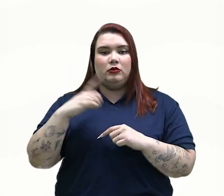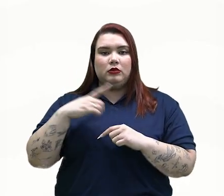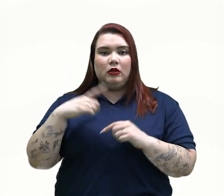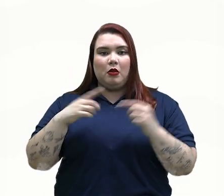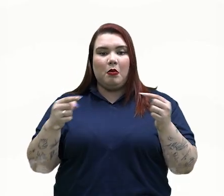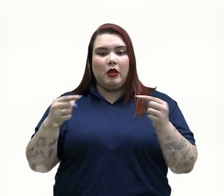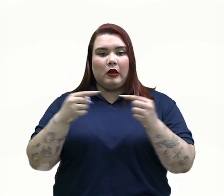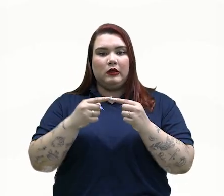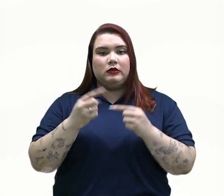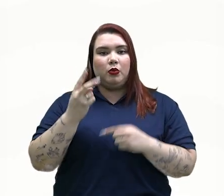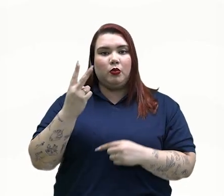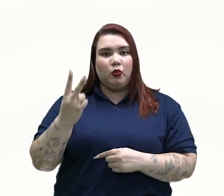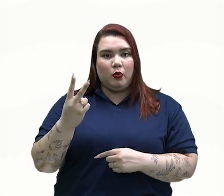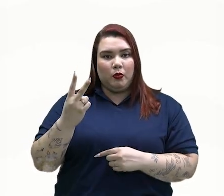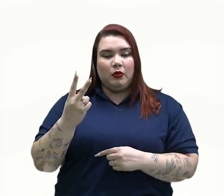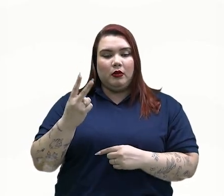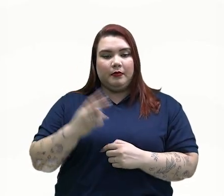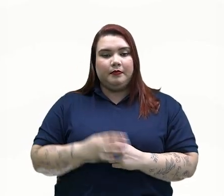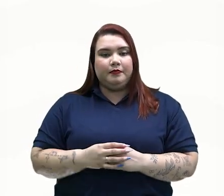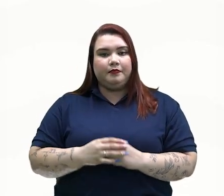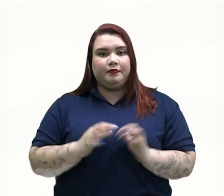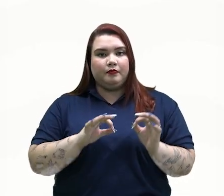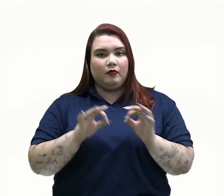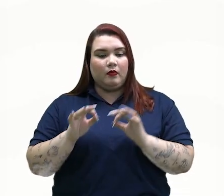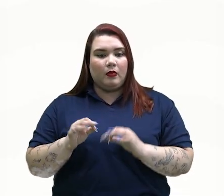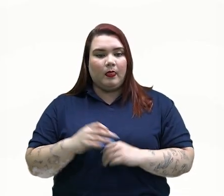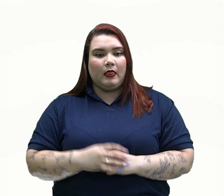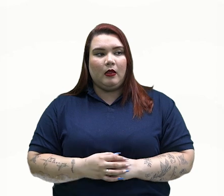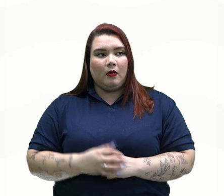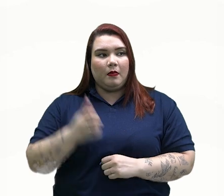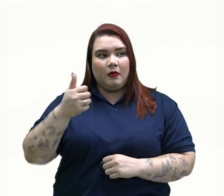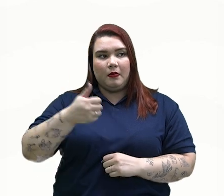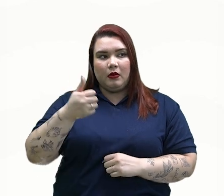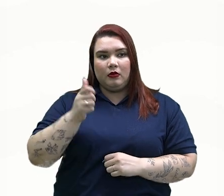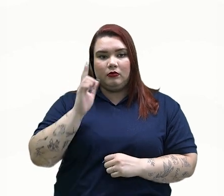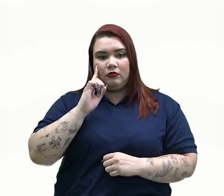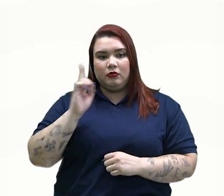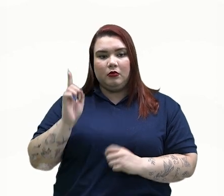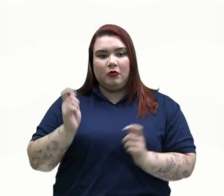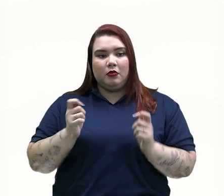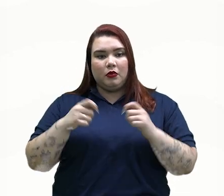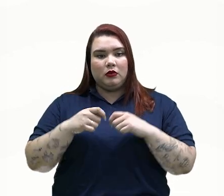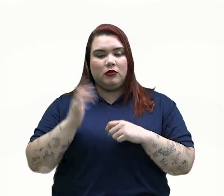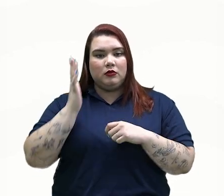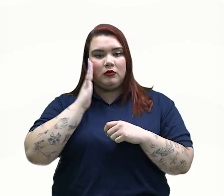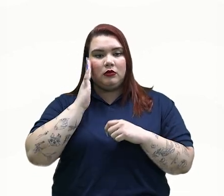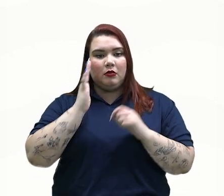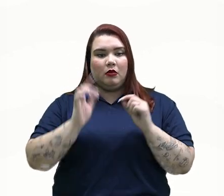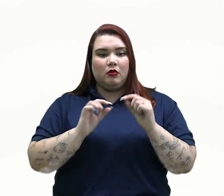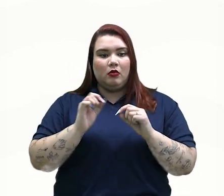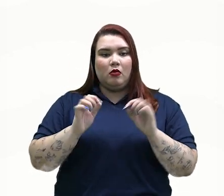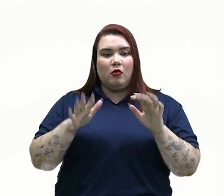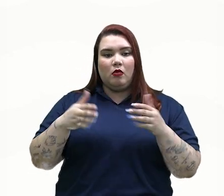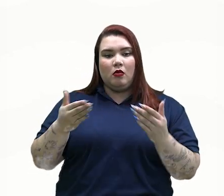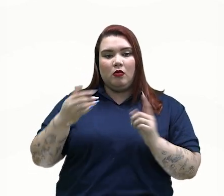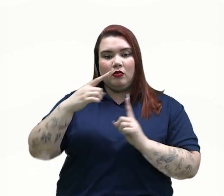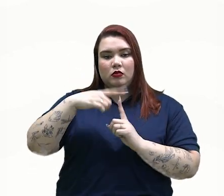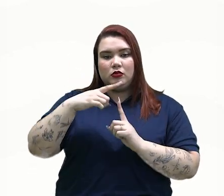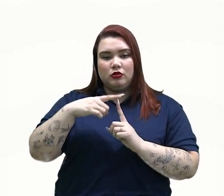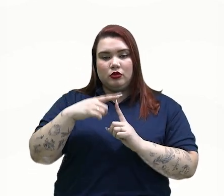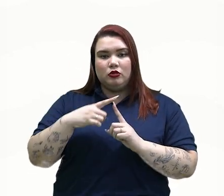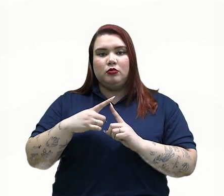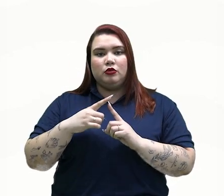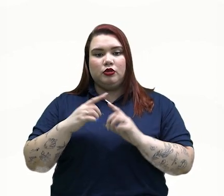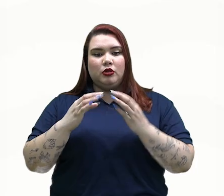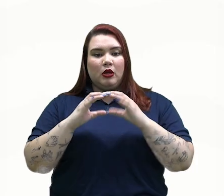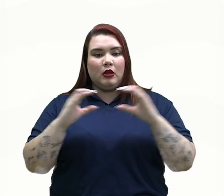E aí a gente vai para essa classificação. Então, a primeira, né, que a gente pode determinar é quanto ao tipo de fechamento da